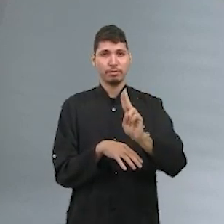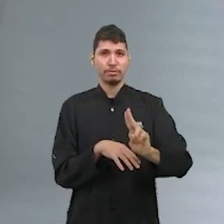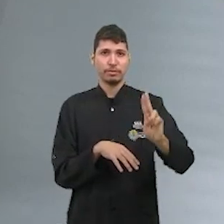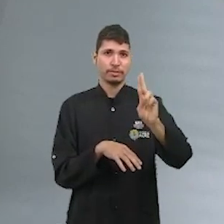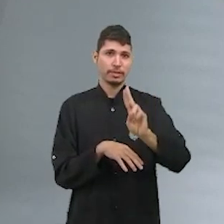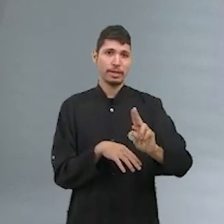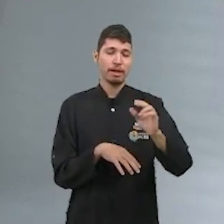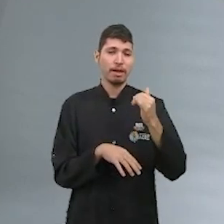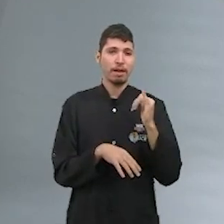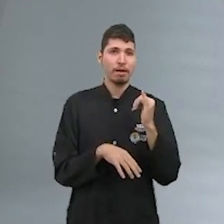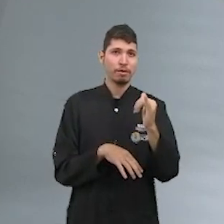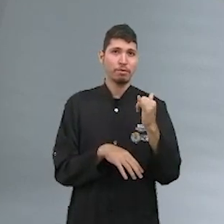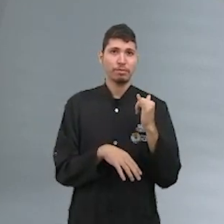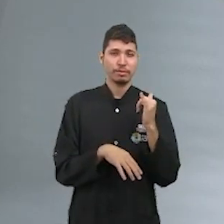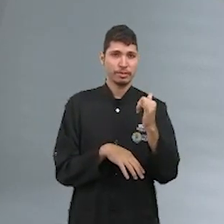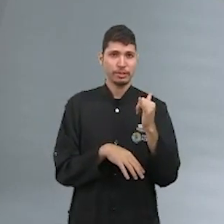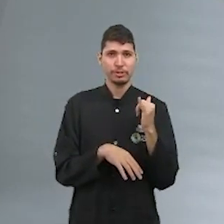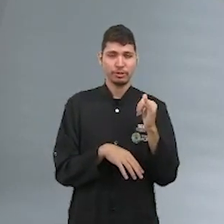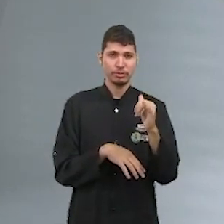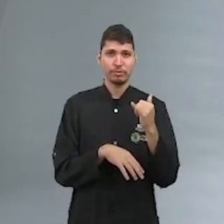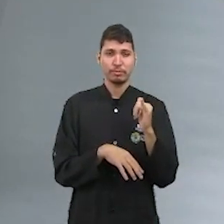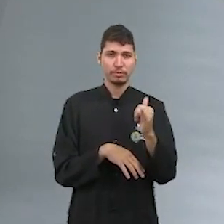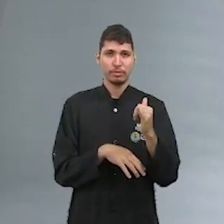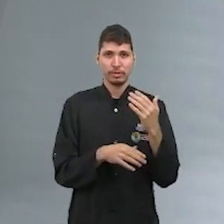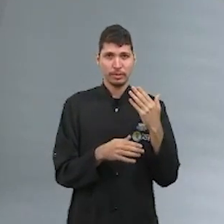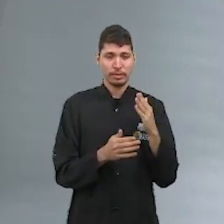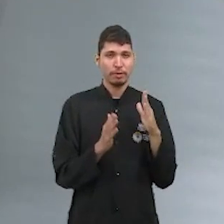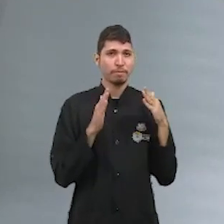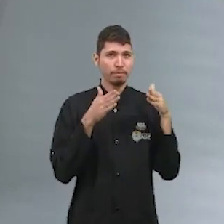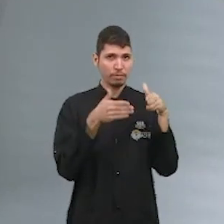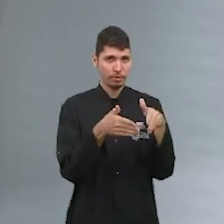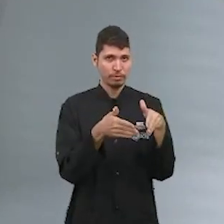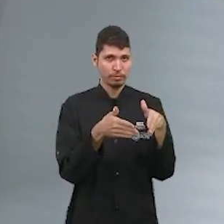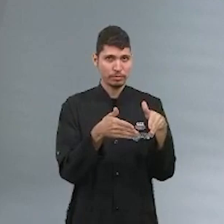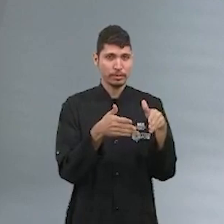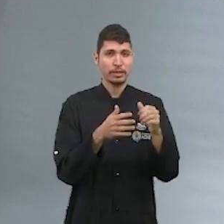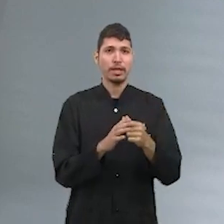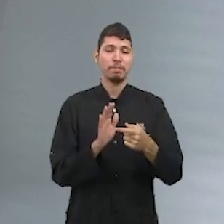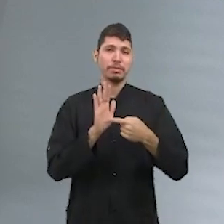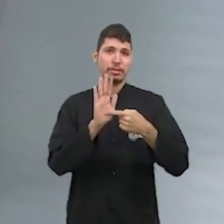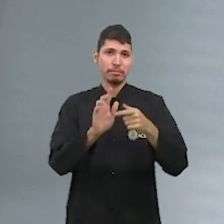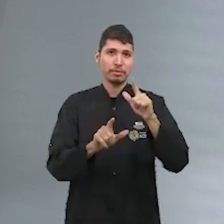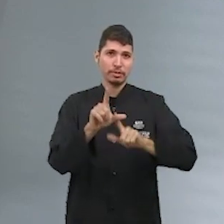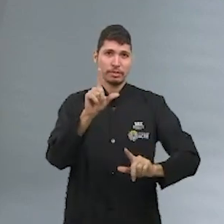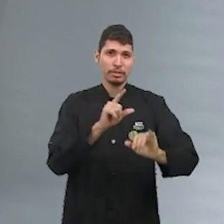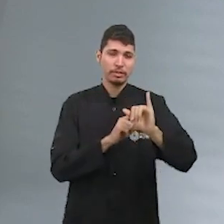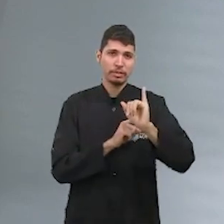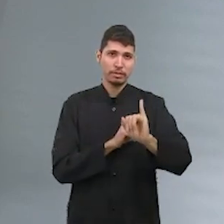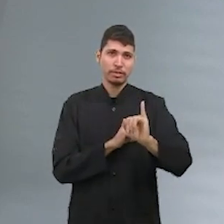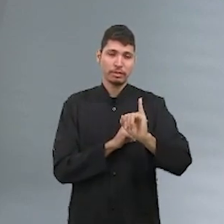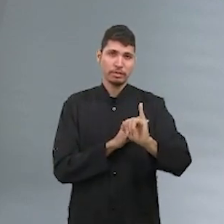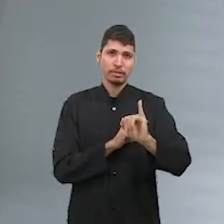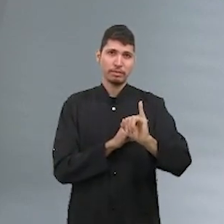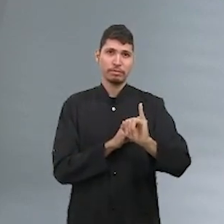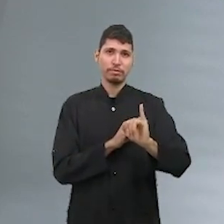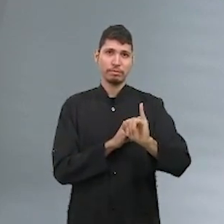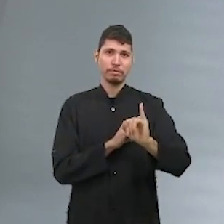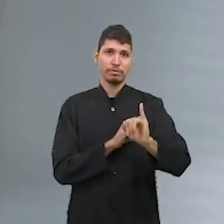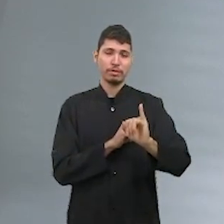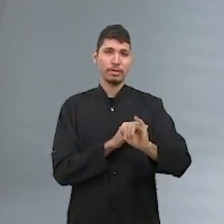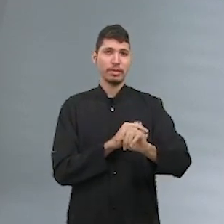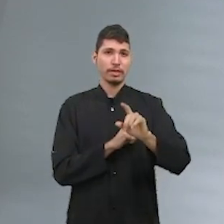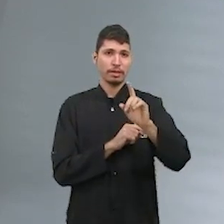elétrica, tá? Porque a corrente elétrica, que eu estou simbolizando pela letra I, a unidade de medida da corrente elétrica é o